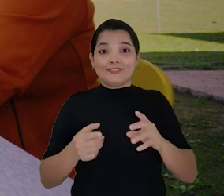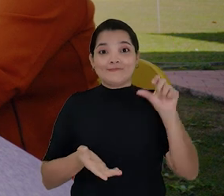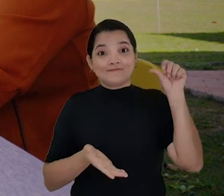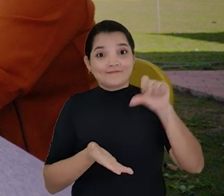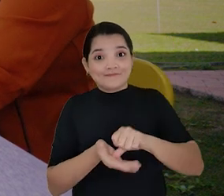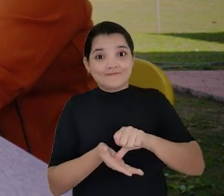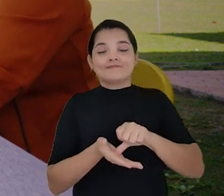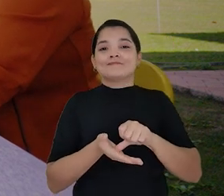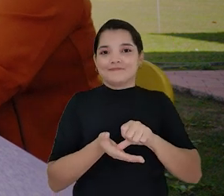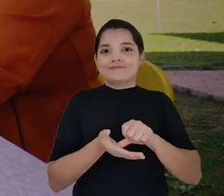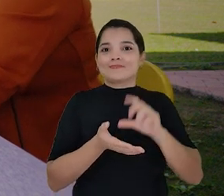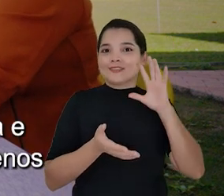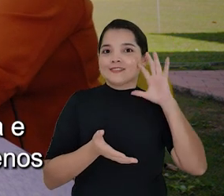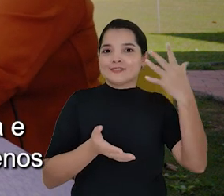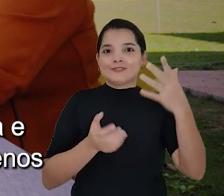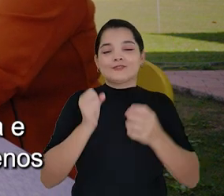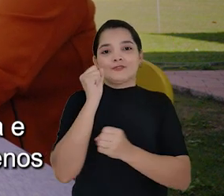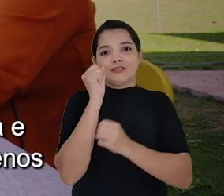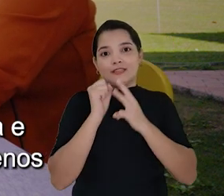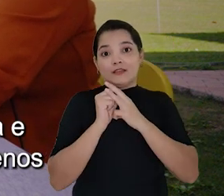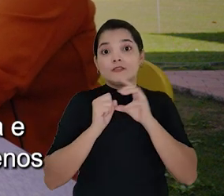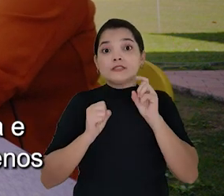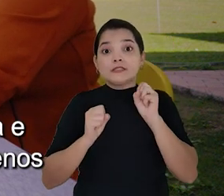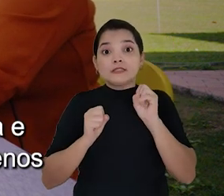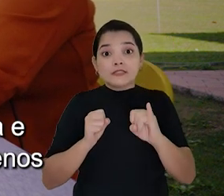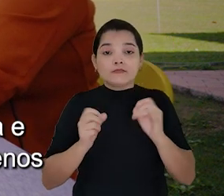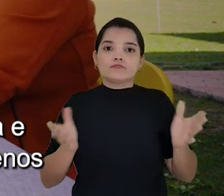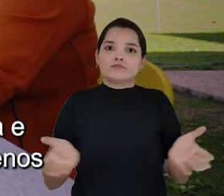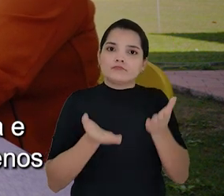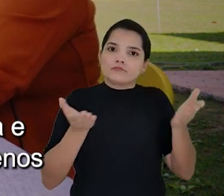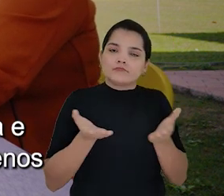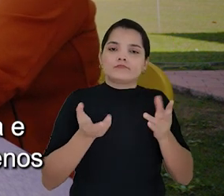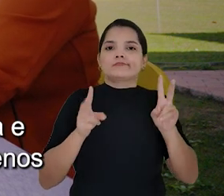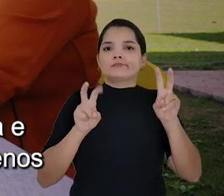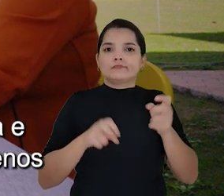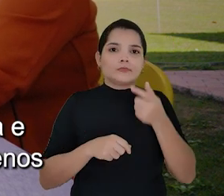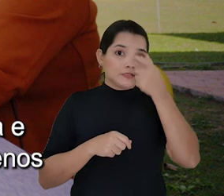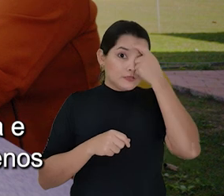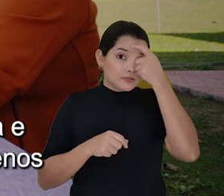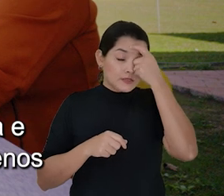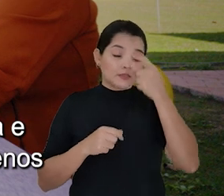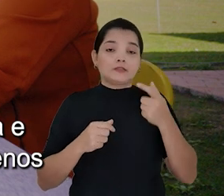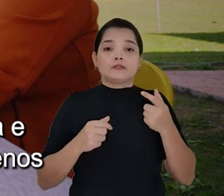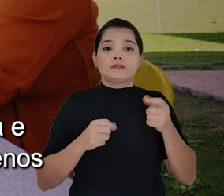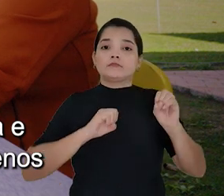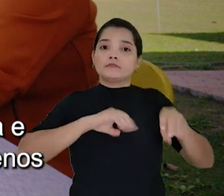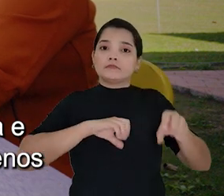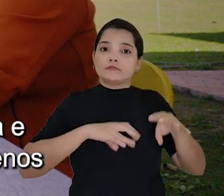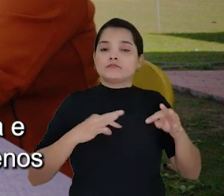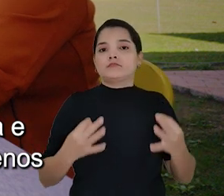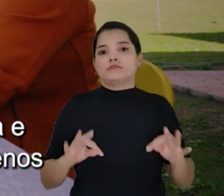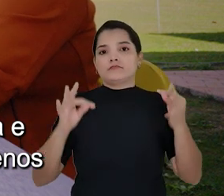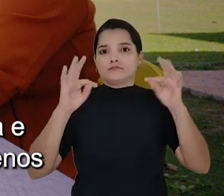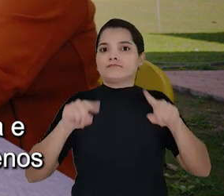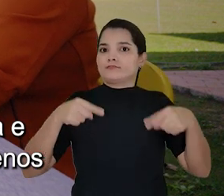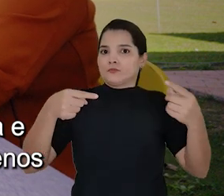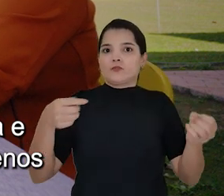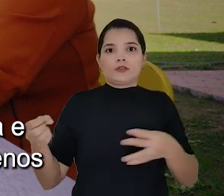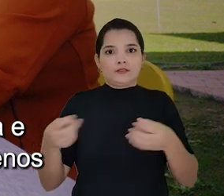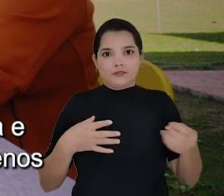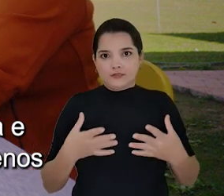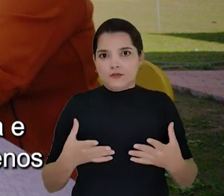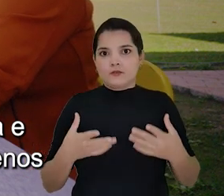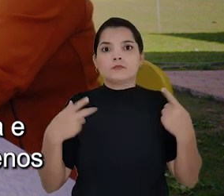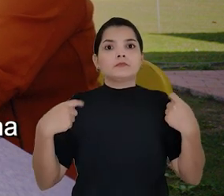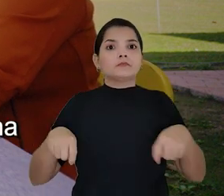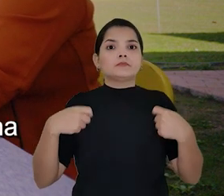sustentáveis se a gente investir com Ciência Tecnologia e inovação com pesquisa e desenvolvimento nós precisamos